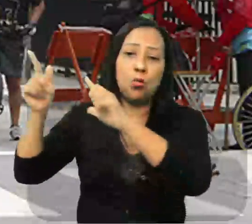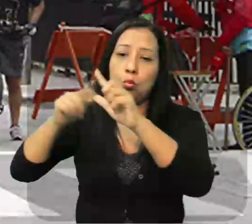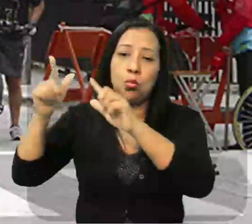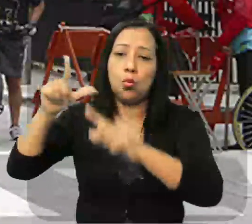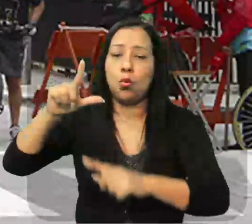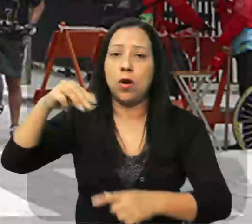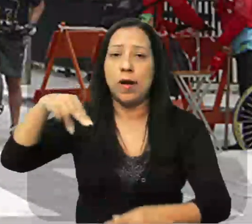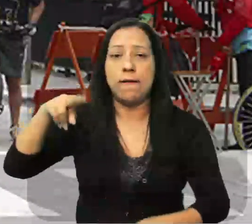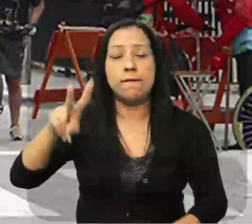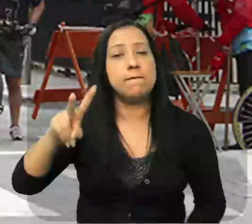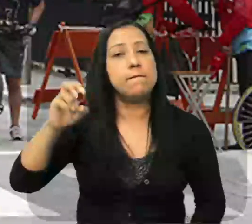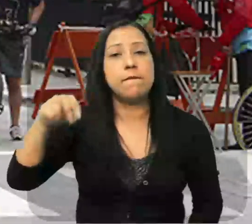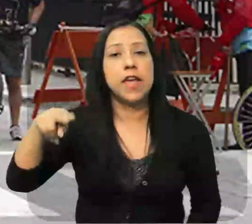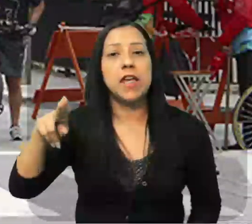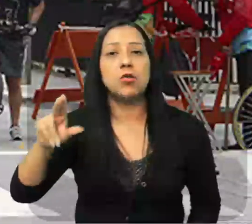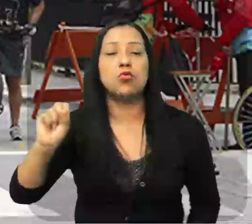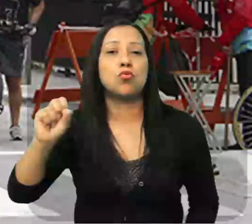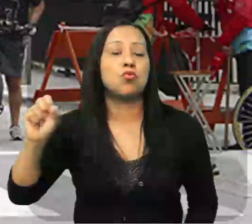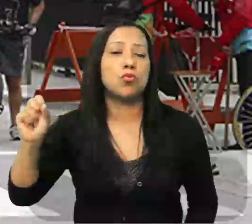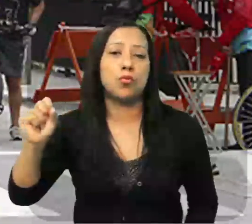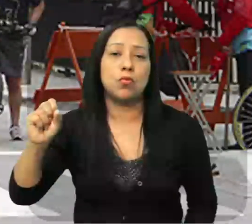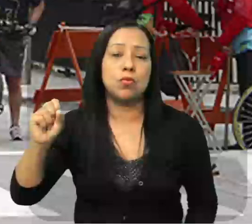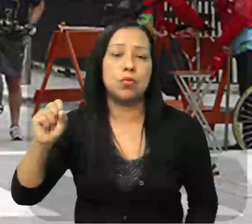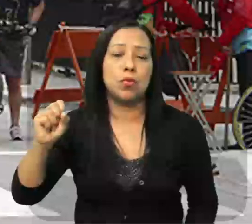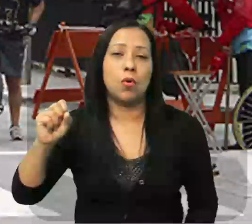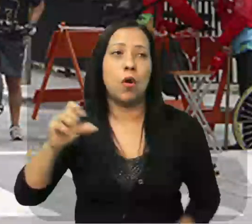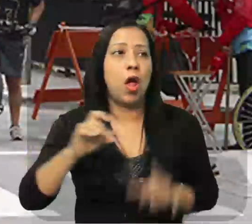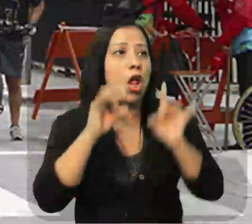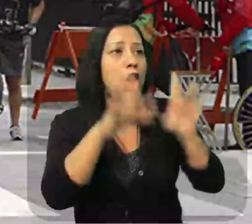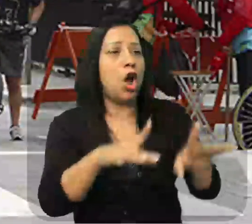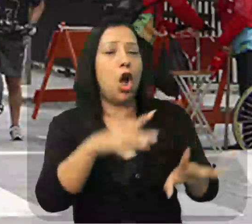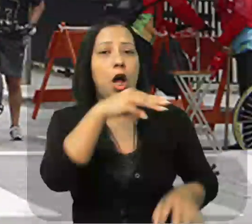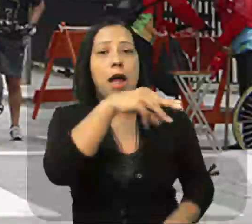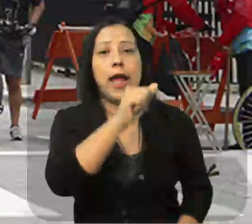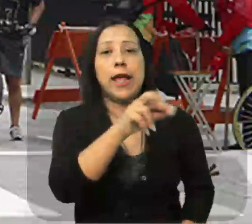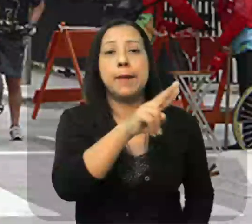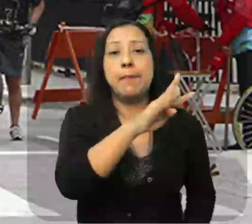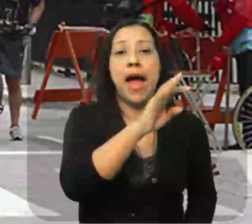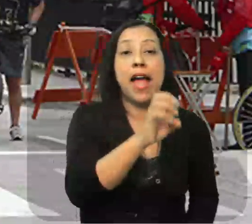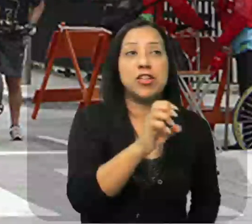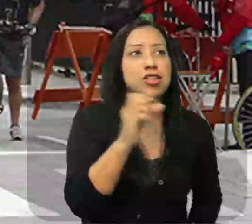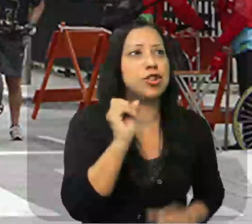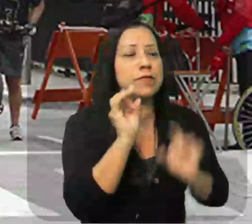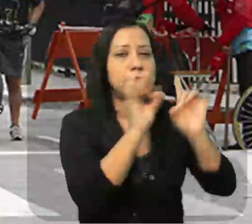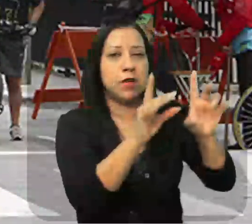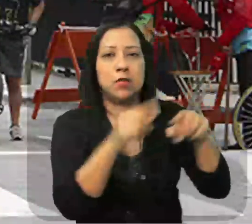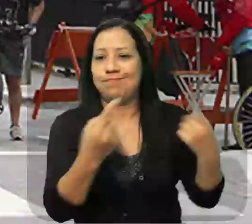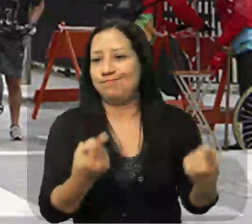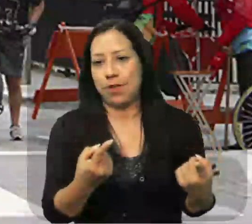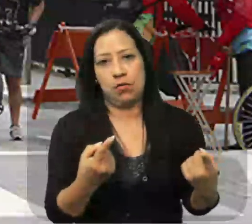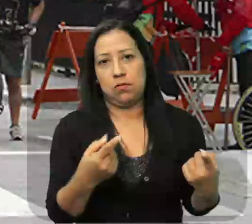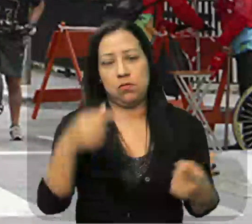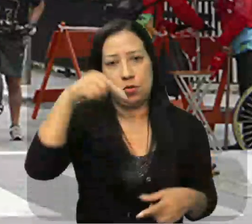não dá. Ah, vou jogar o lixo lá em Marte. Não dá. Nosso lixo fica no nosso planeta.